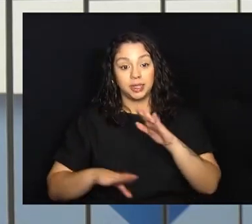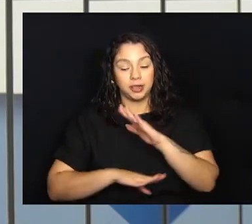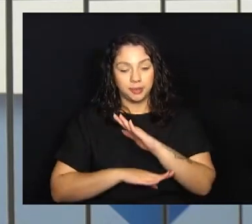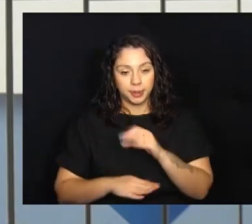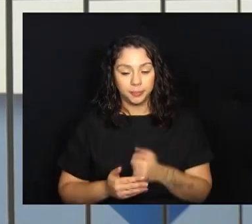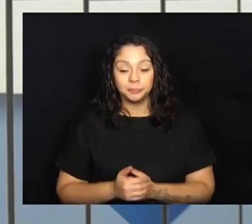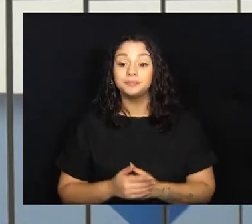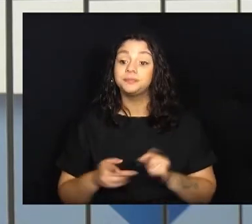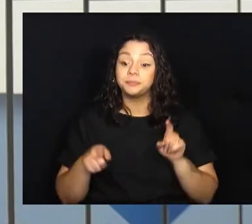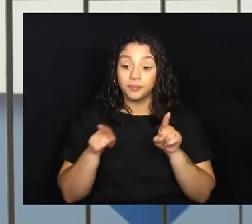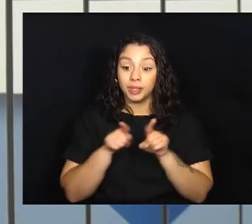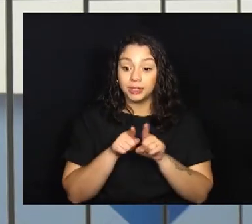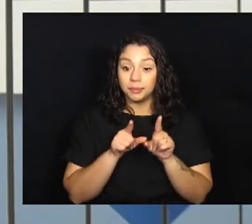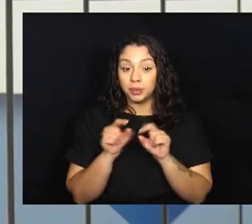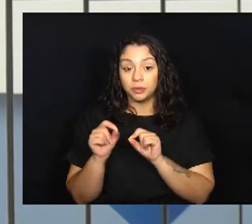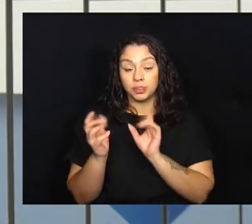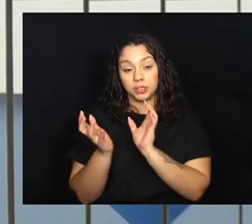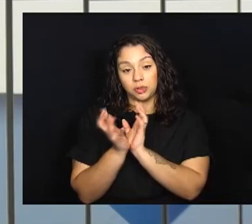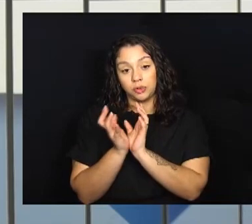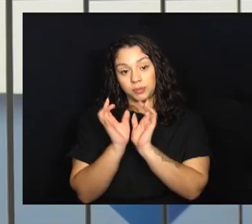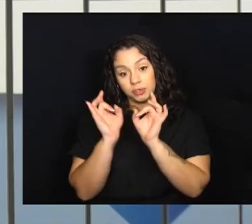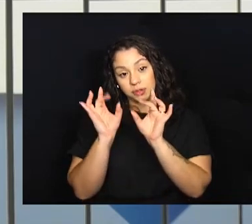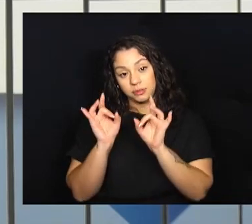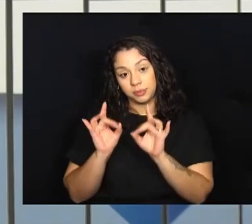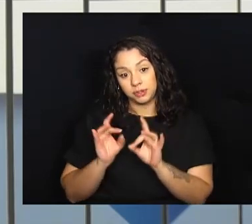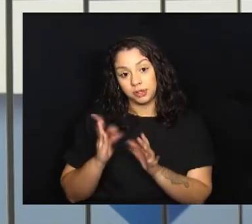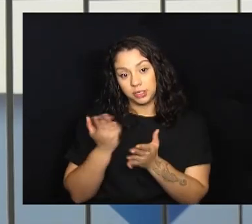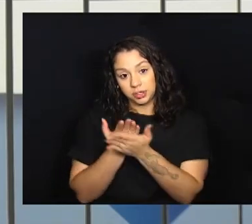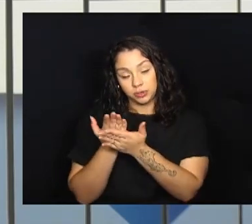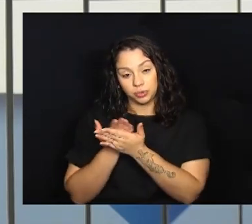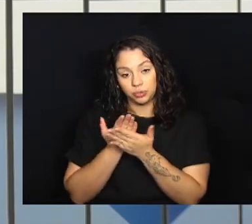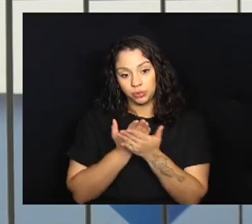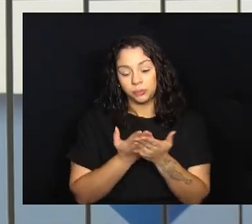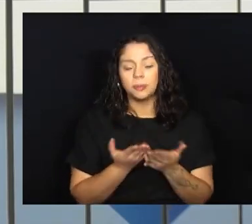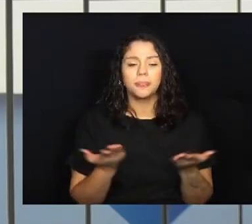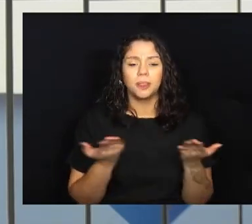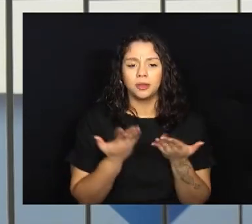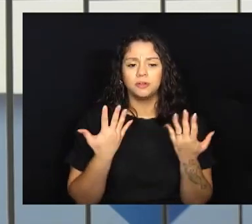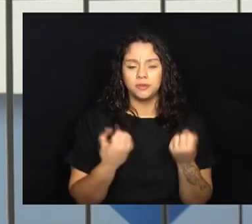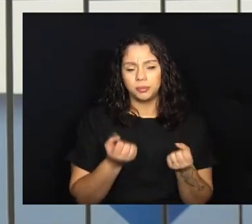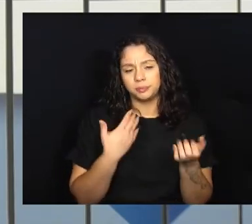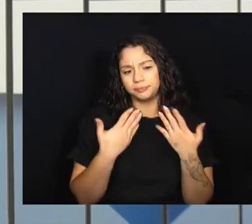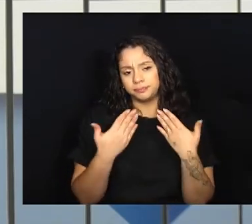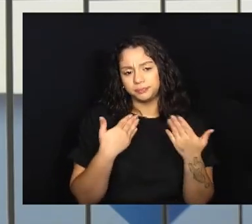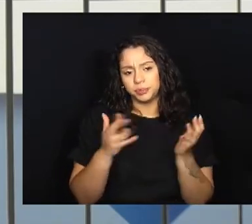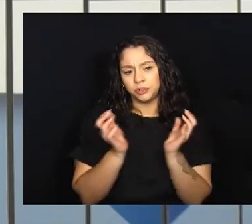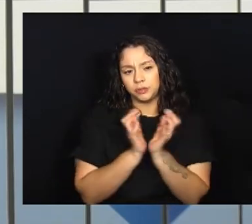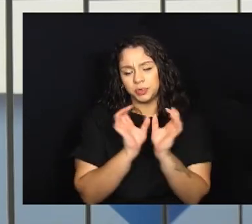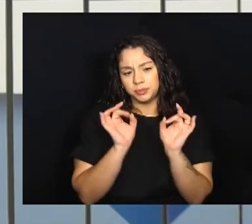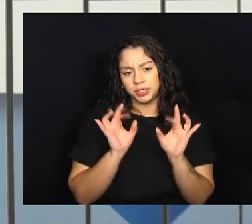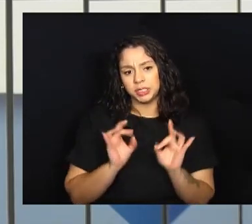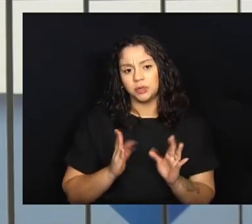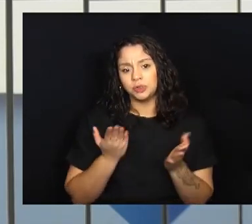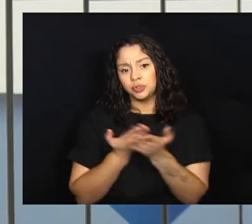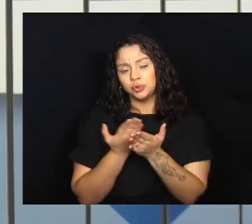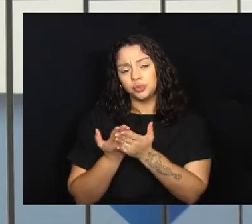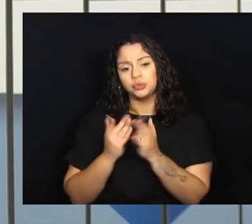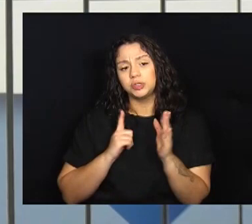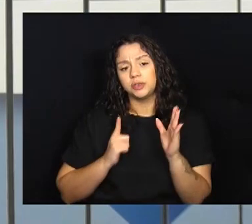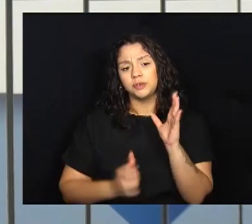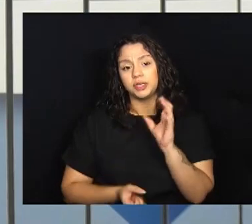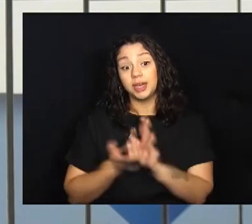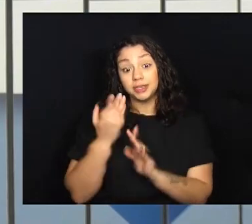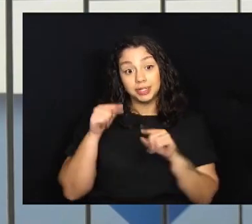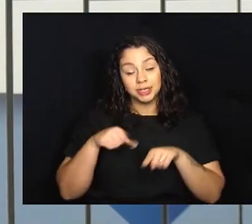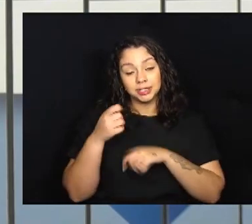e também das comissões especiais de estudo. Agora a gente vai falar da Comissão Especial de Estudos, que foi criada este ano